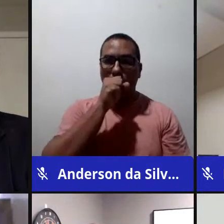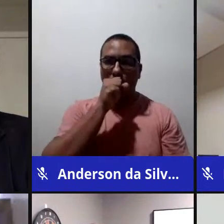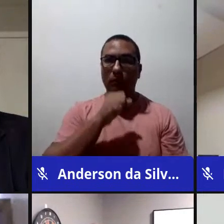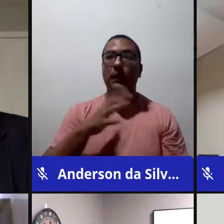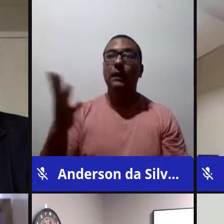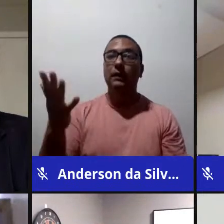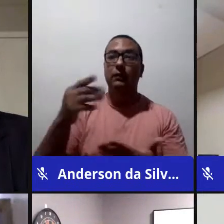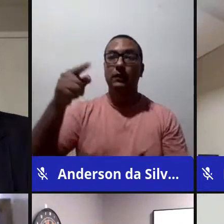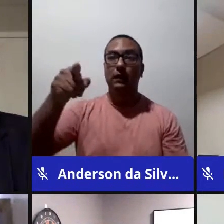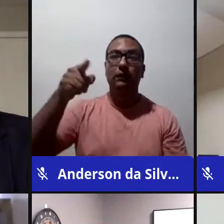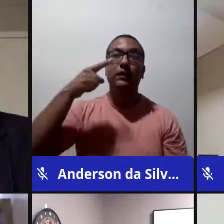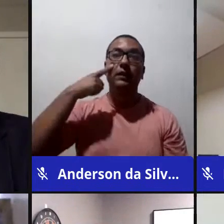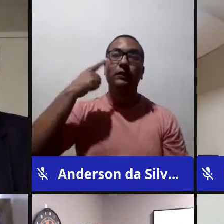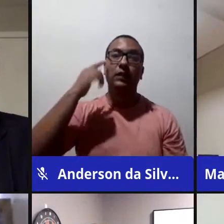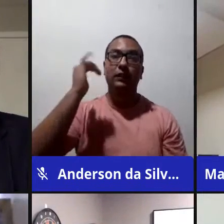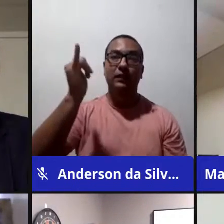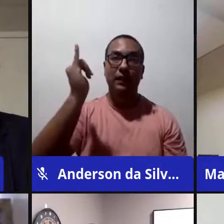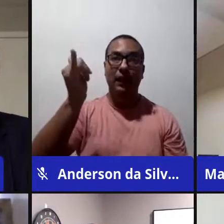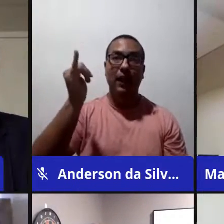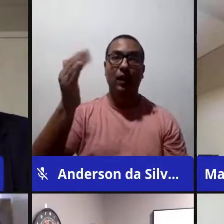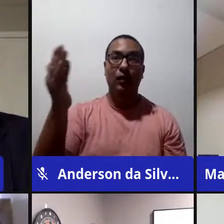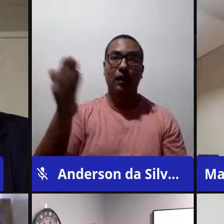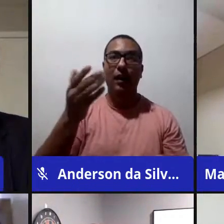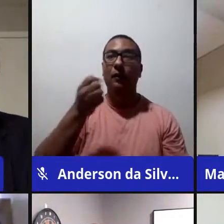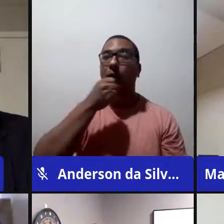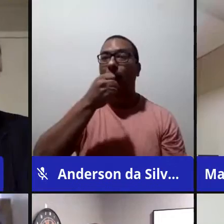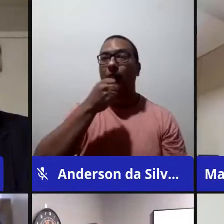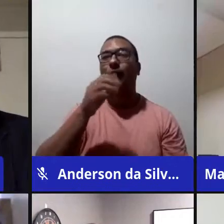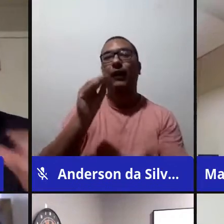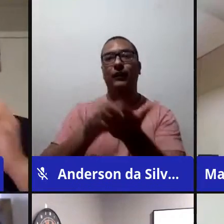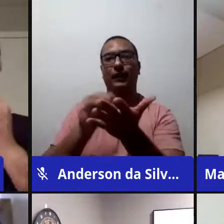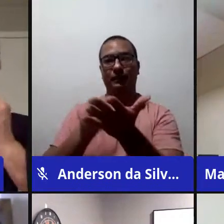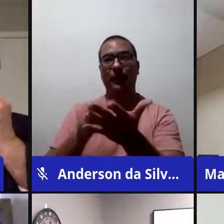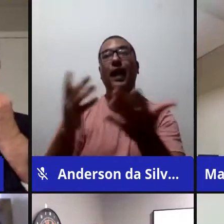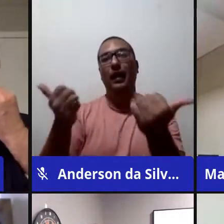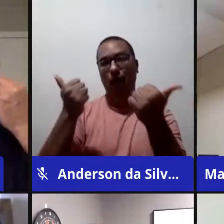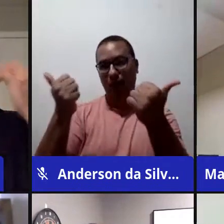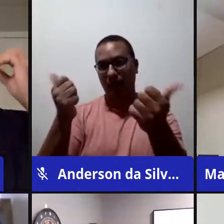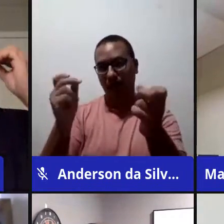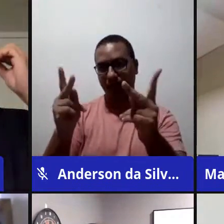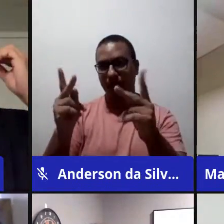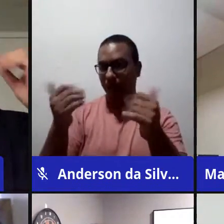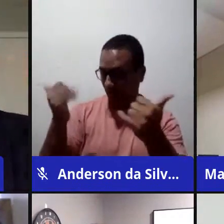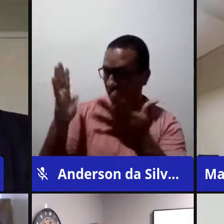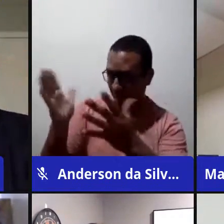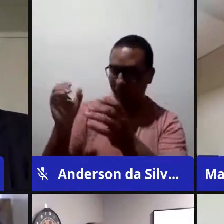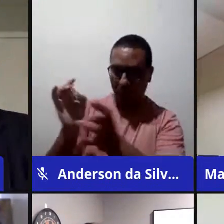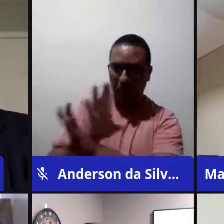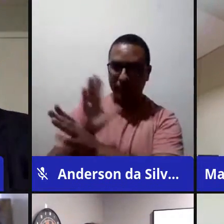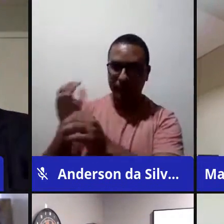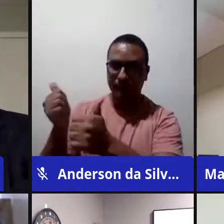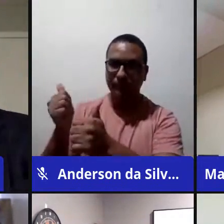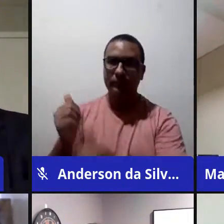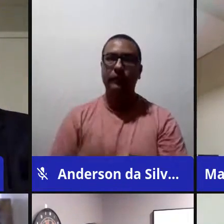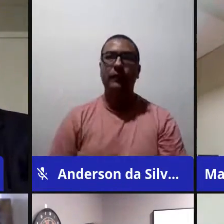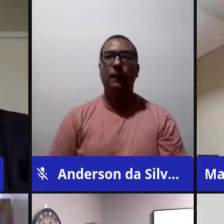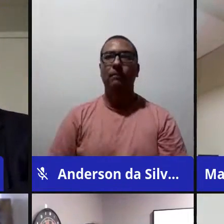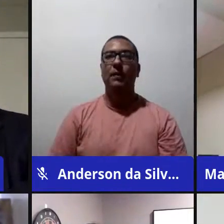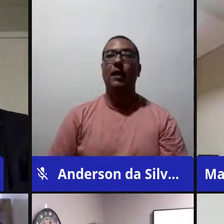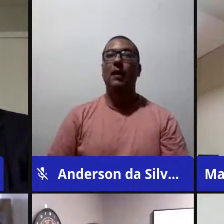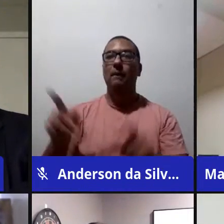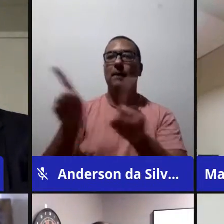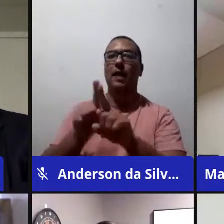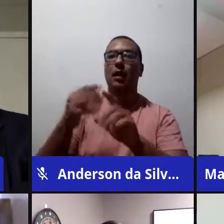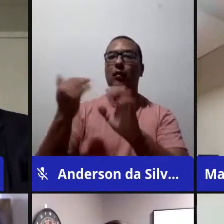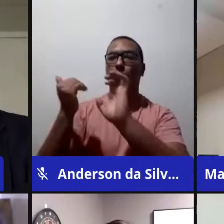Marcelo, eu vou te dizer... Obrigado, Marcelo. Aí. Já liguei já o microfone. Mas eu já acabei